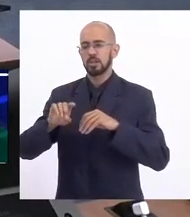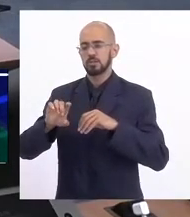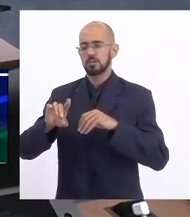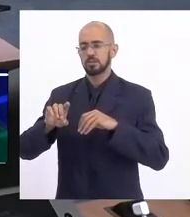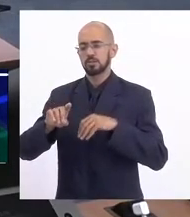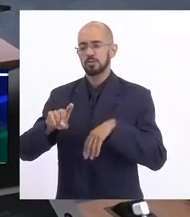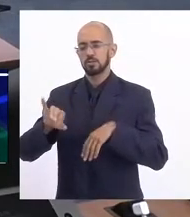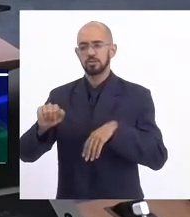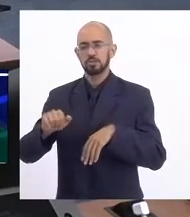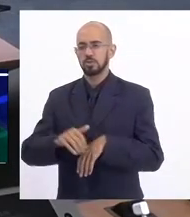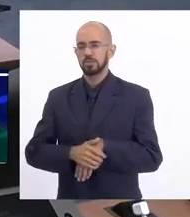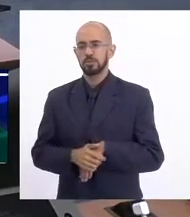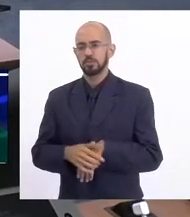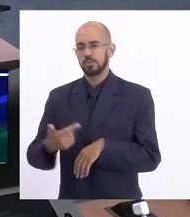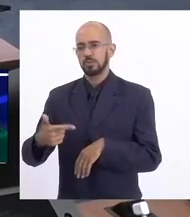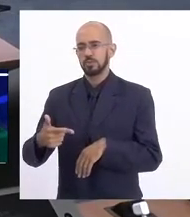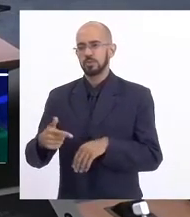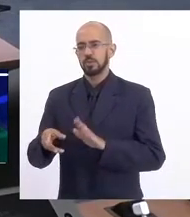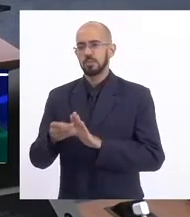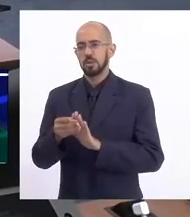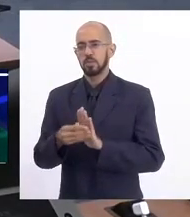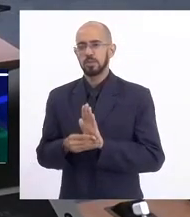do dia.